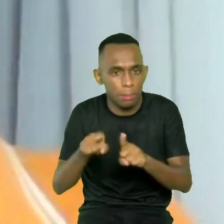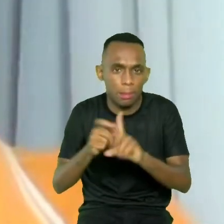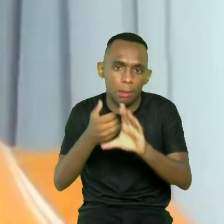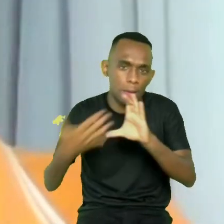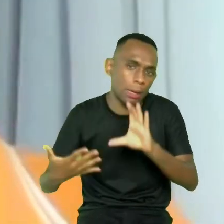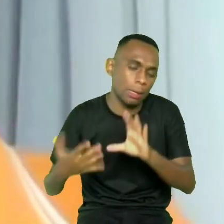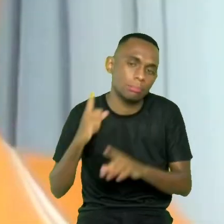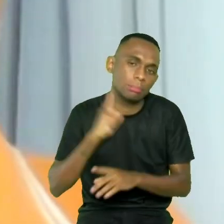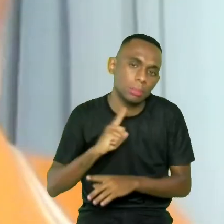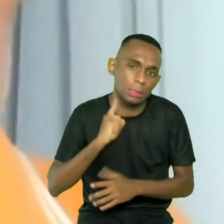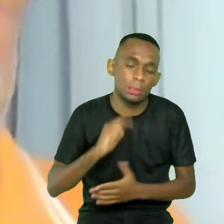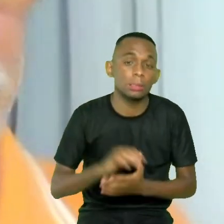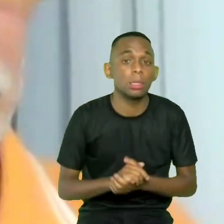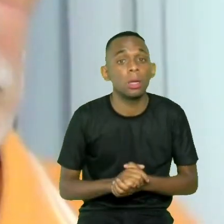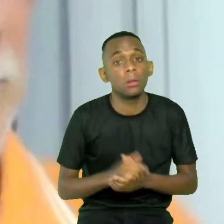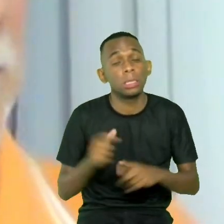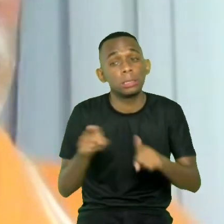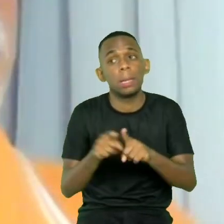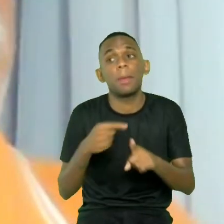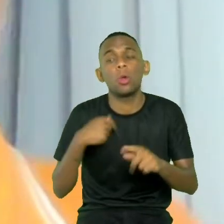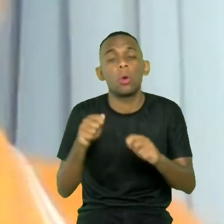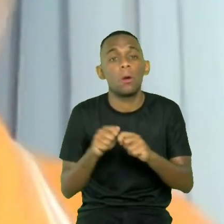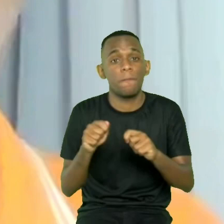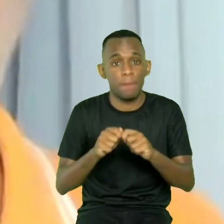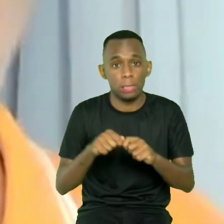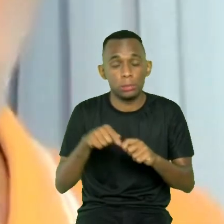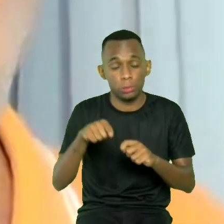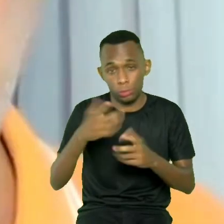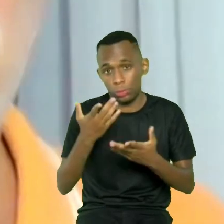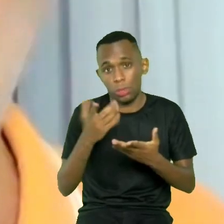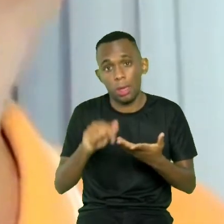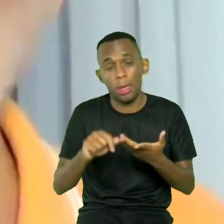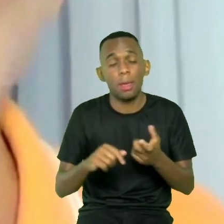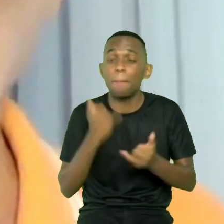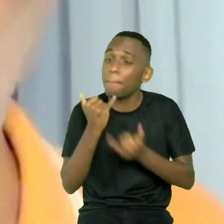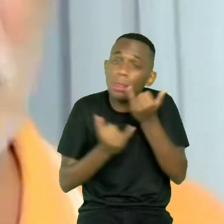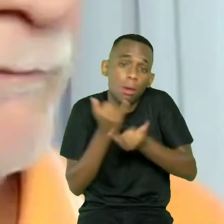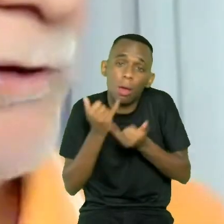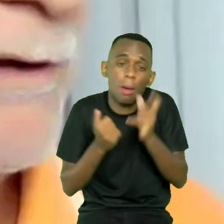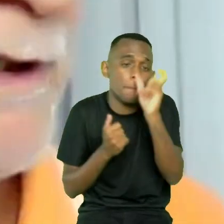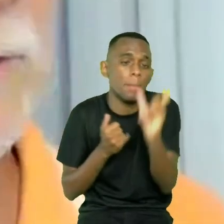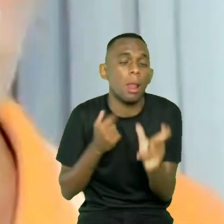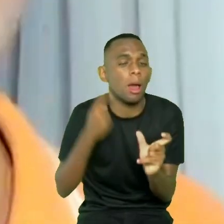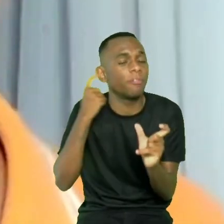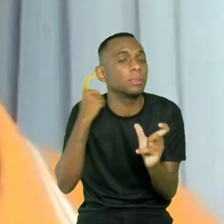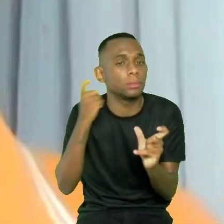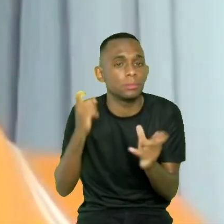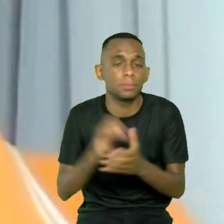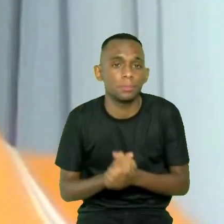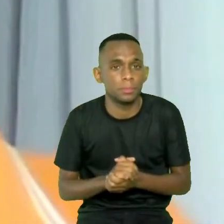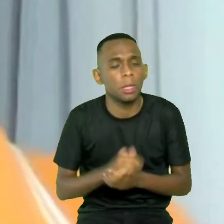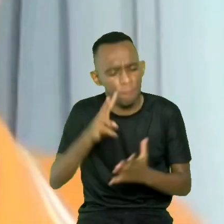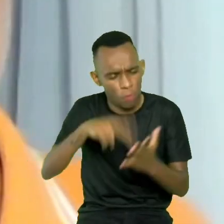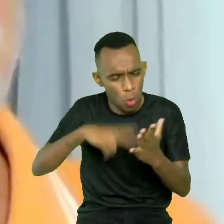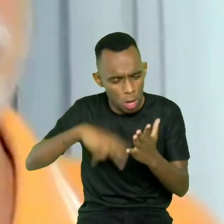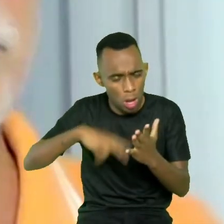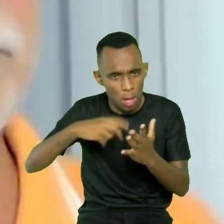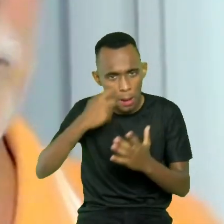uma coisa que eu faço muito nesse livro aqui é brincar com o som das palavras. Vou até ler um trechinho aqui só